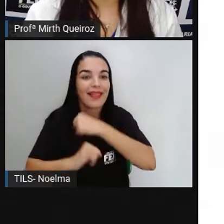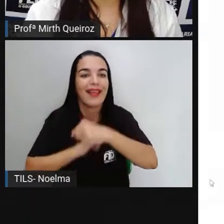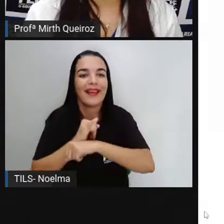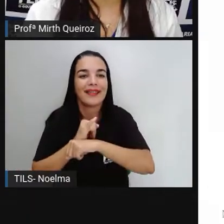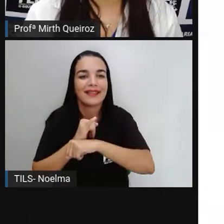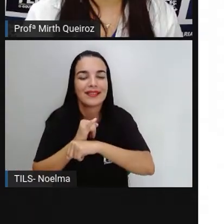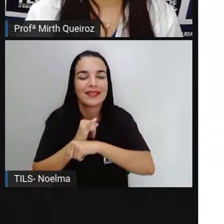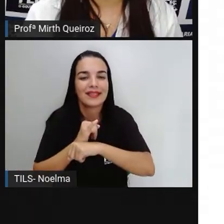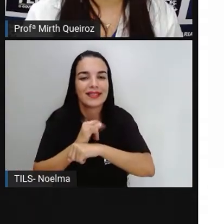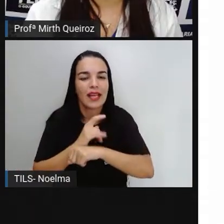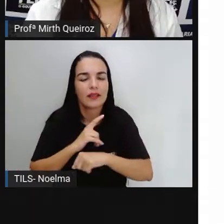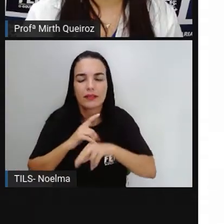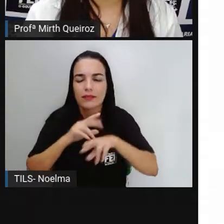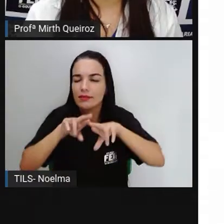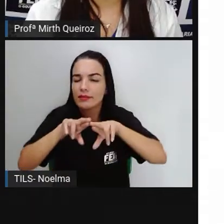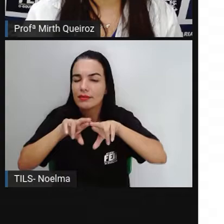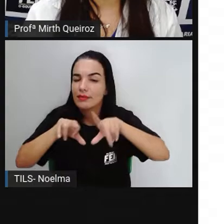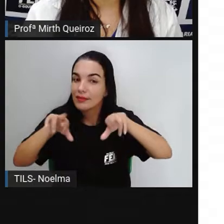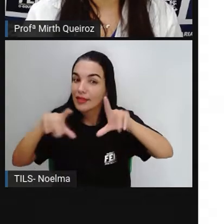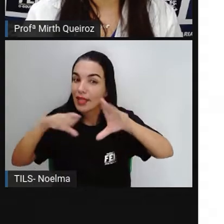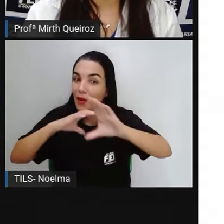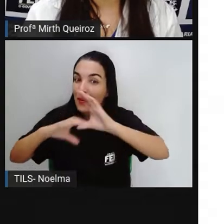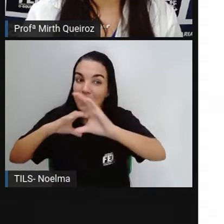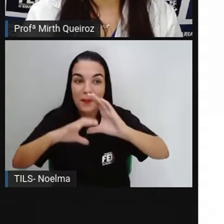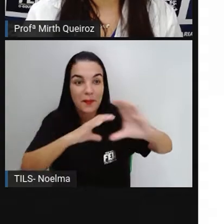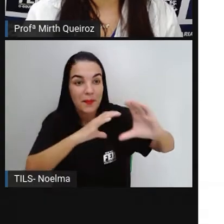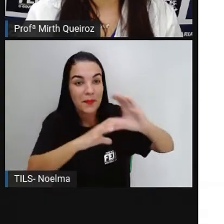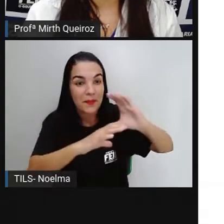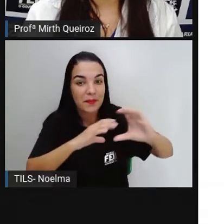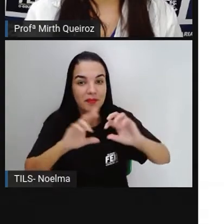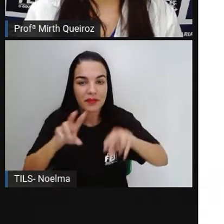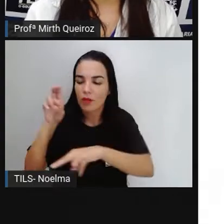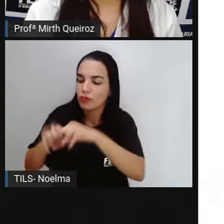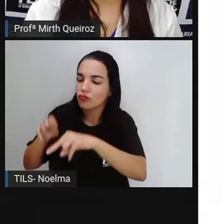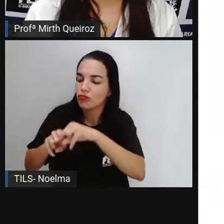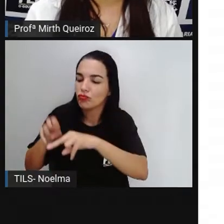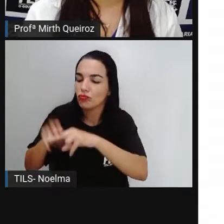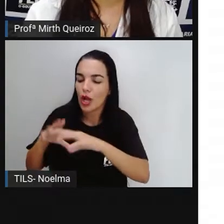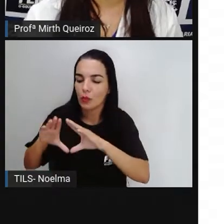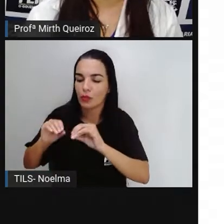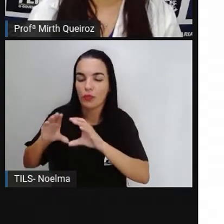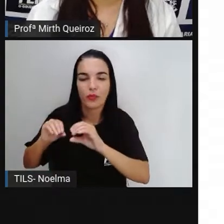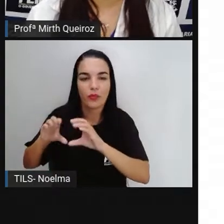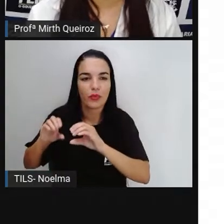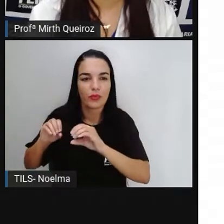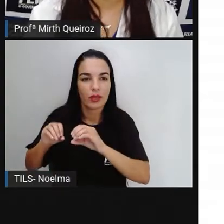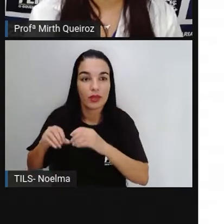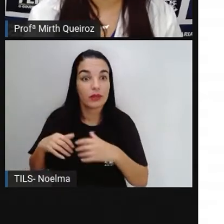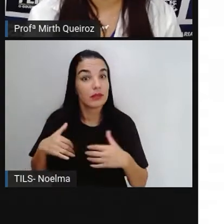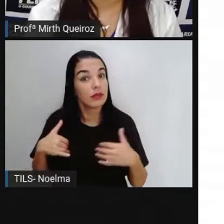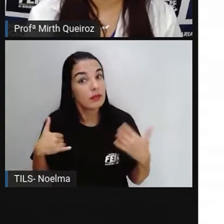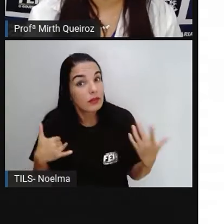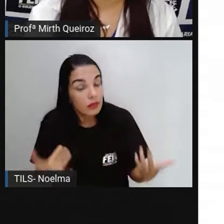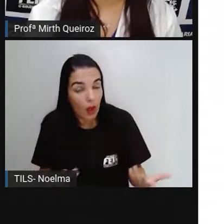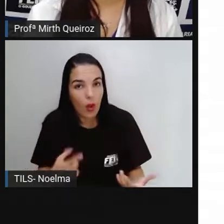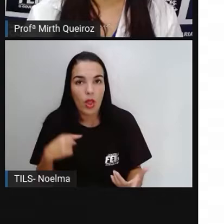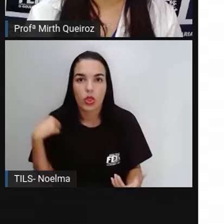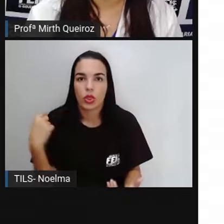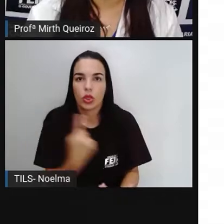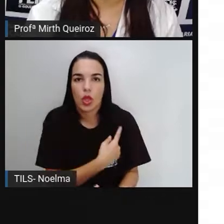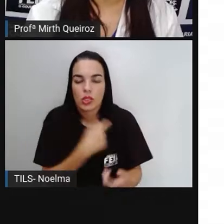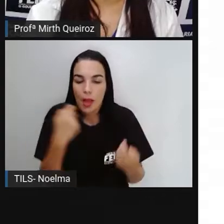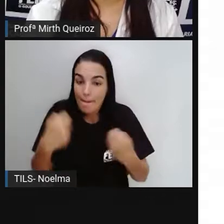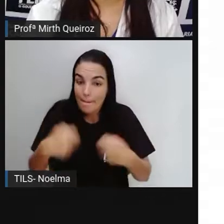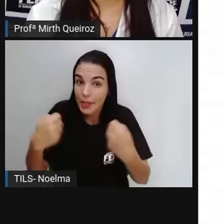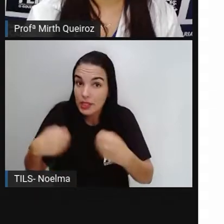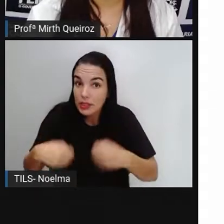aos mais diversificados meios de comunicação, já sentadinho aí numa poltrona. A gente precisa entender